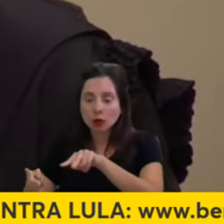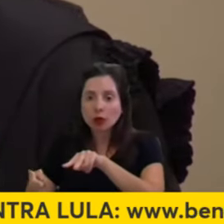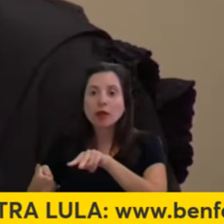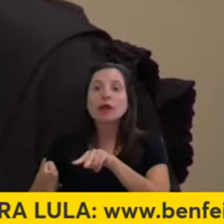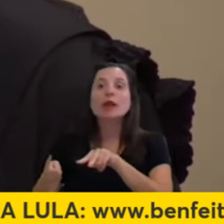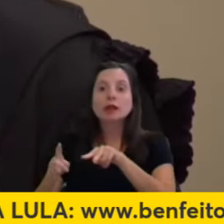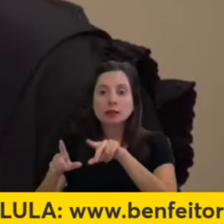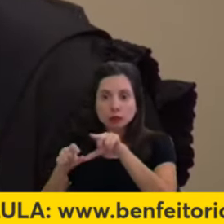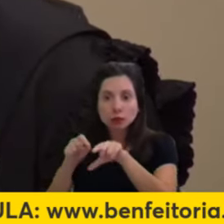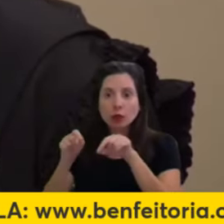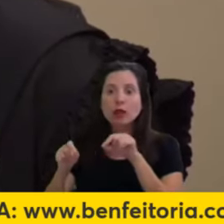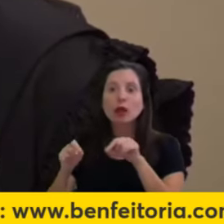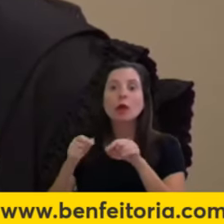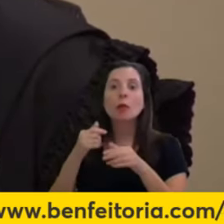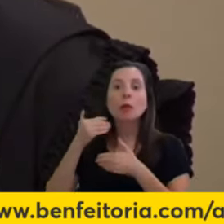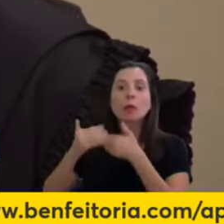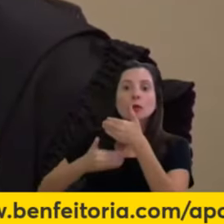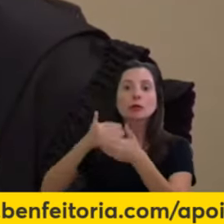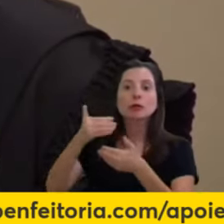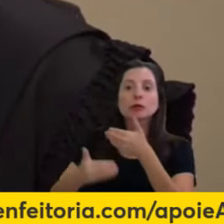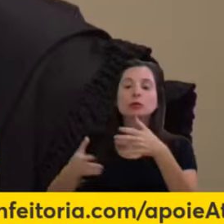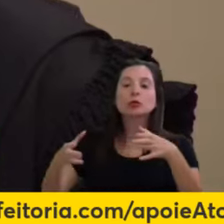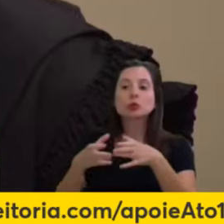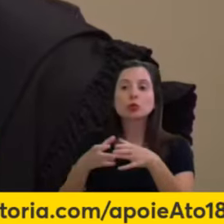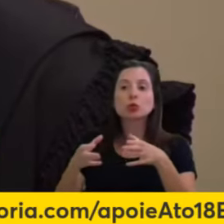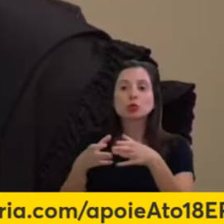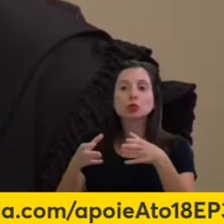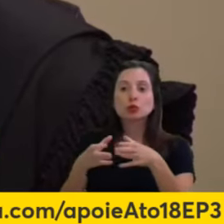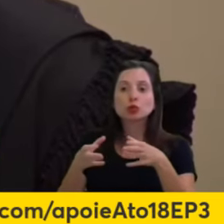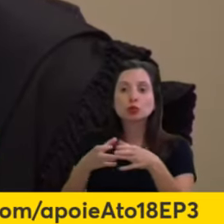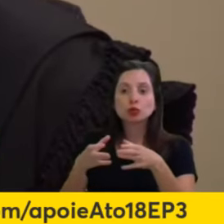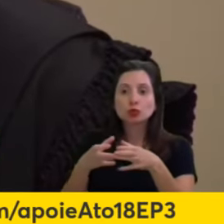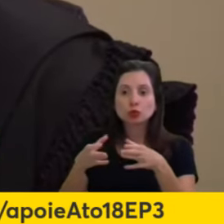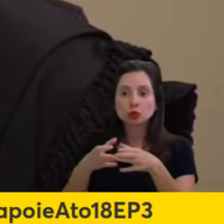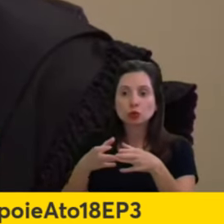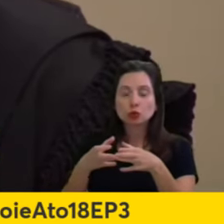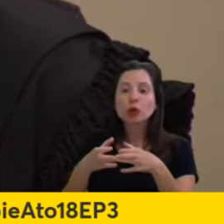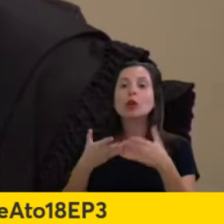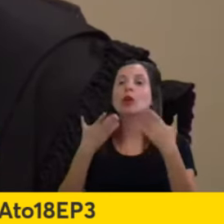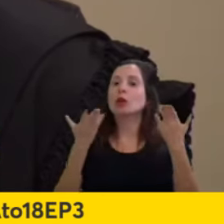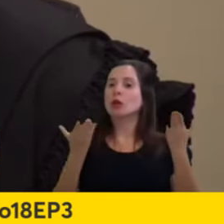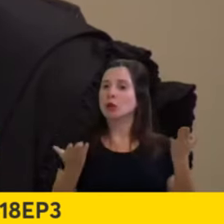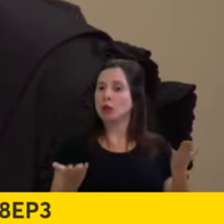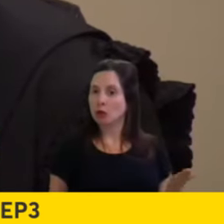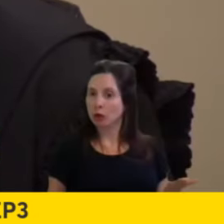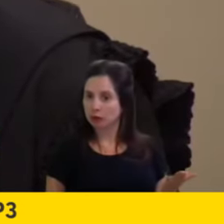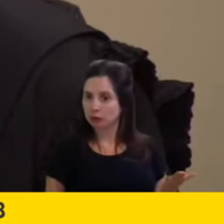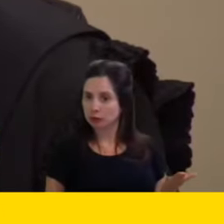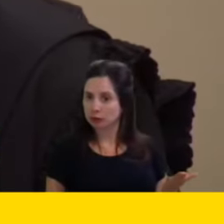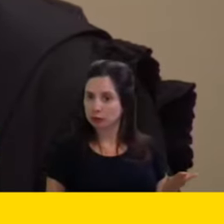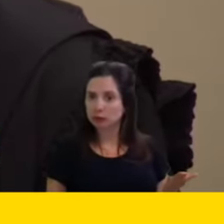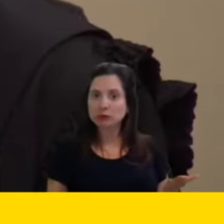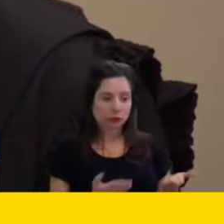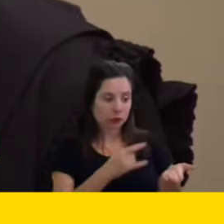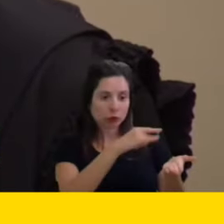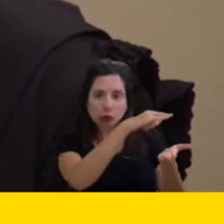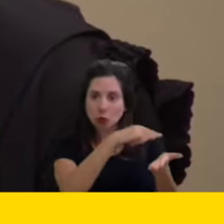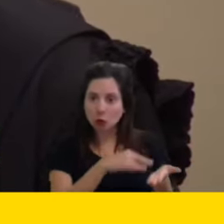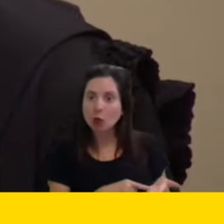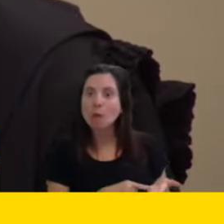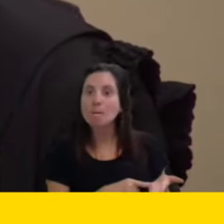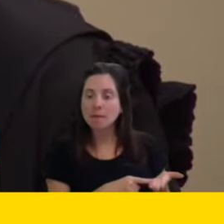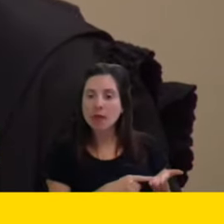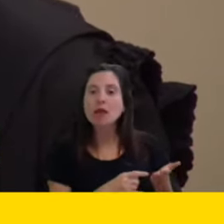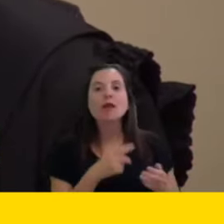sua reunião para processamento e julgamento conjunto quando quanto às delegadas preliminares arguidas nas contestações cumpre-me